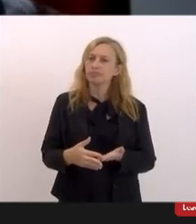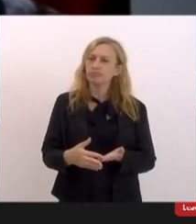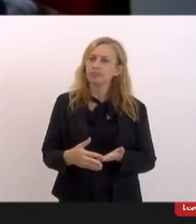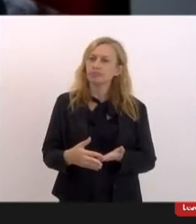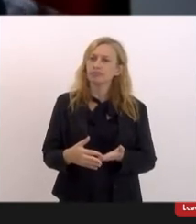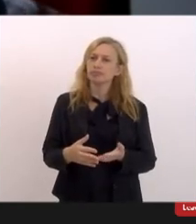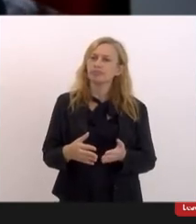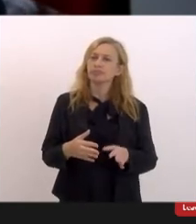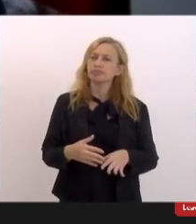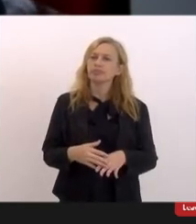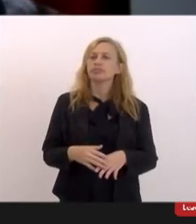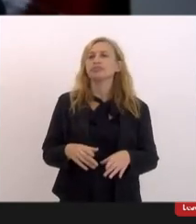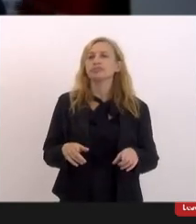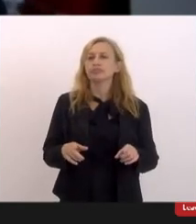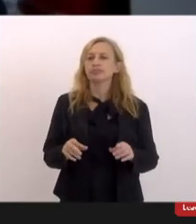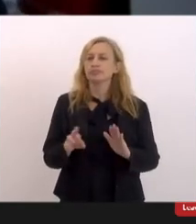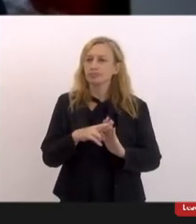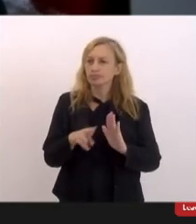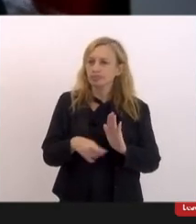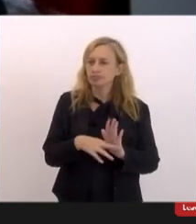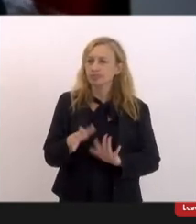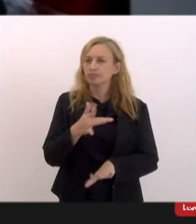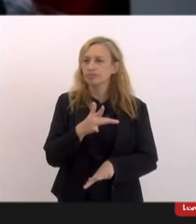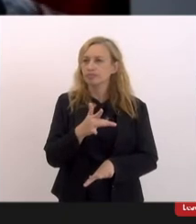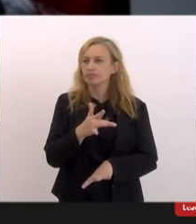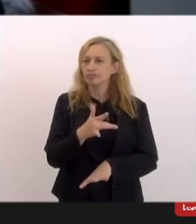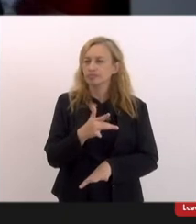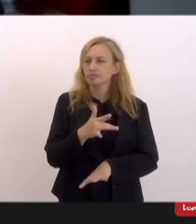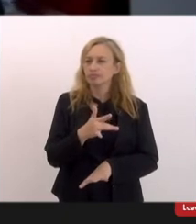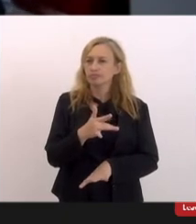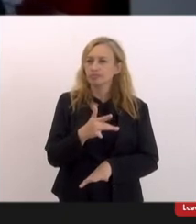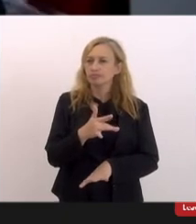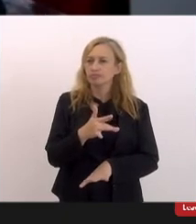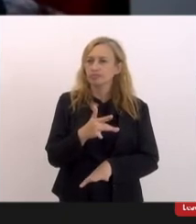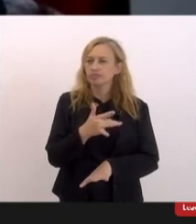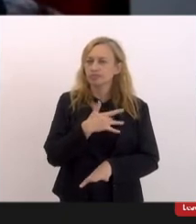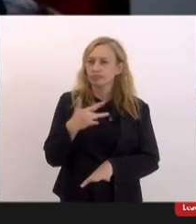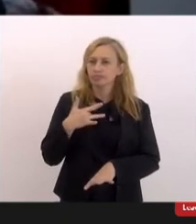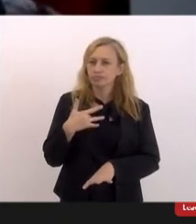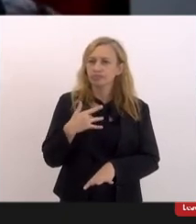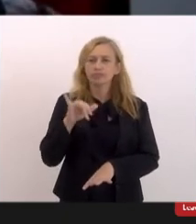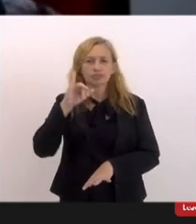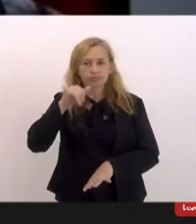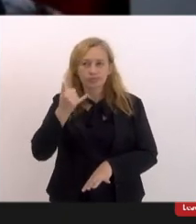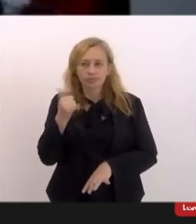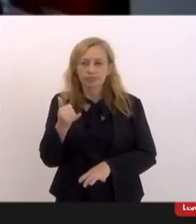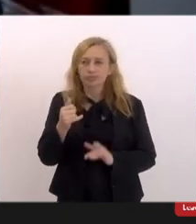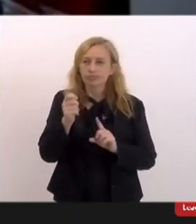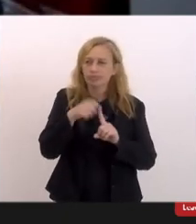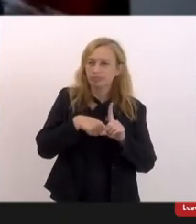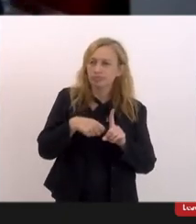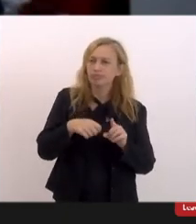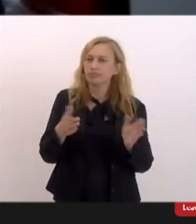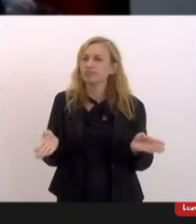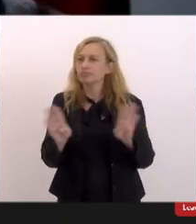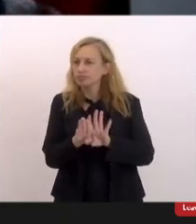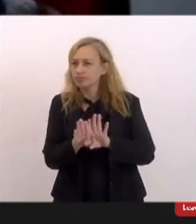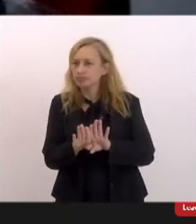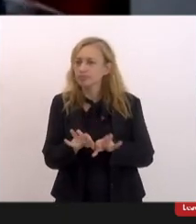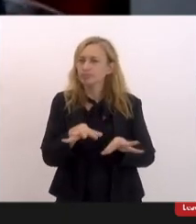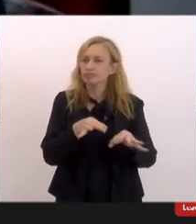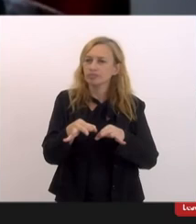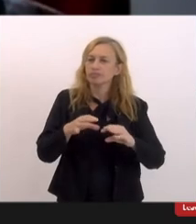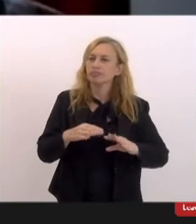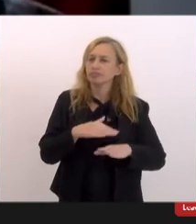questões orçamentárias. Janeiro, um mês fechado, e não é desse ano, desde sempre, tão logo o orçamento abriu, o recurso